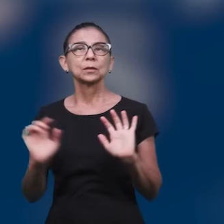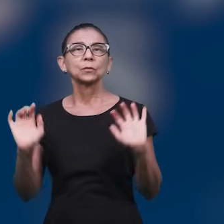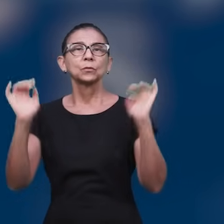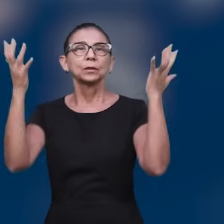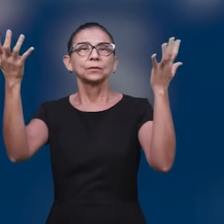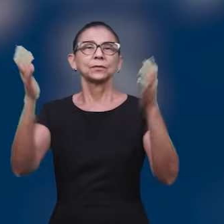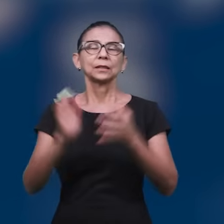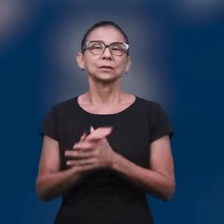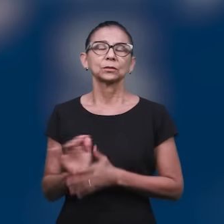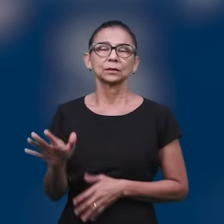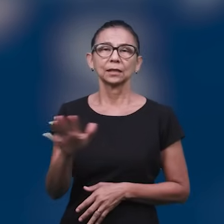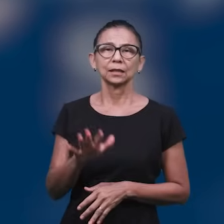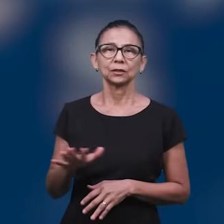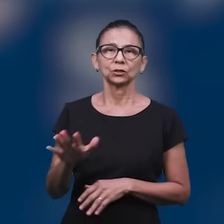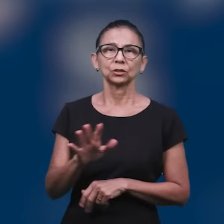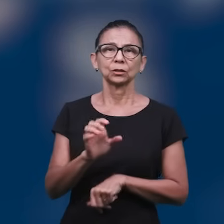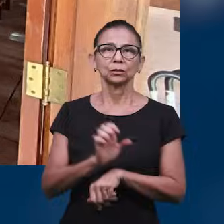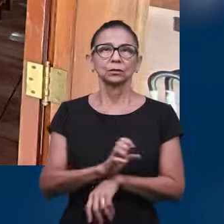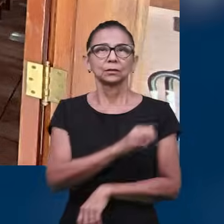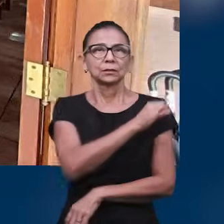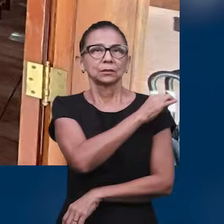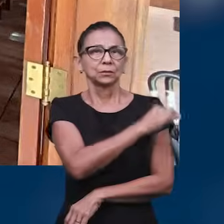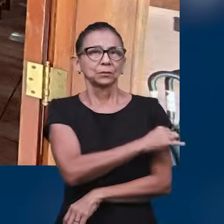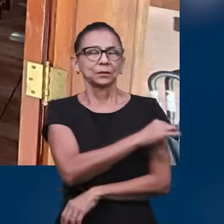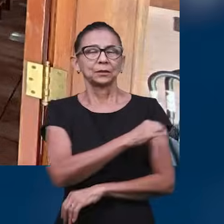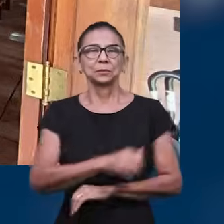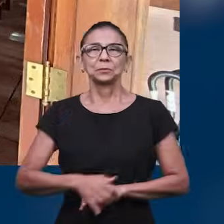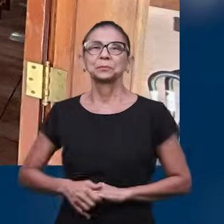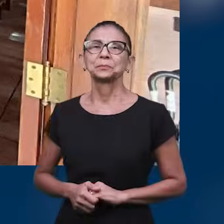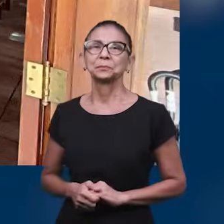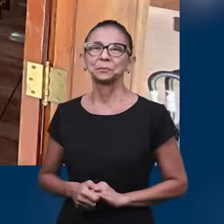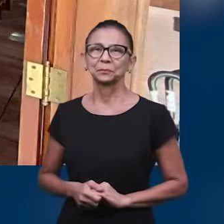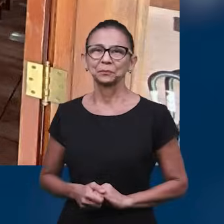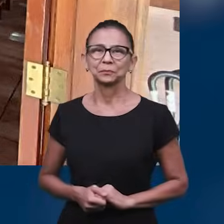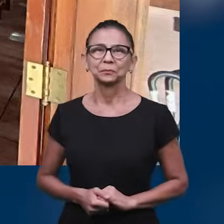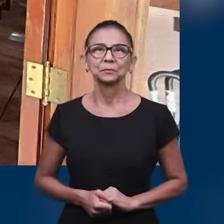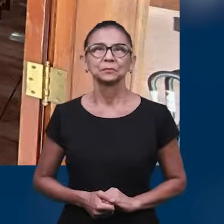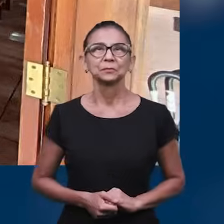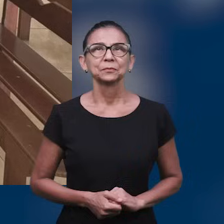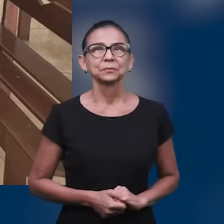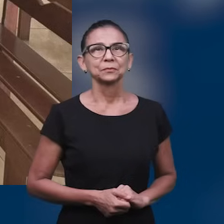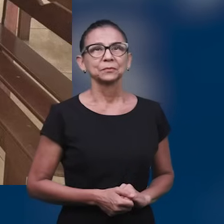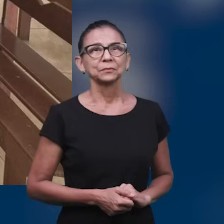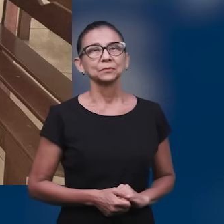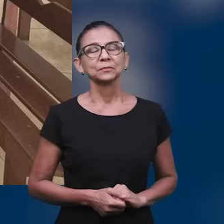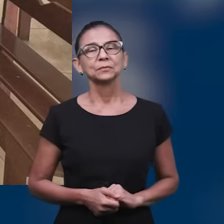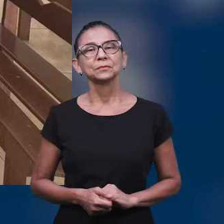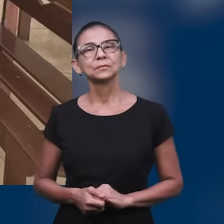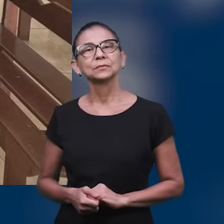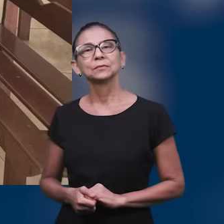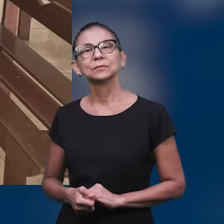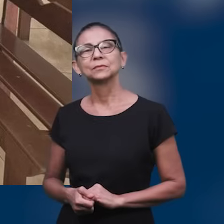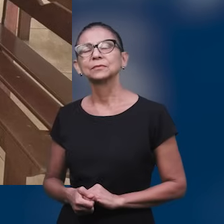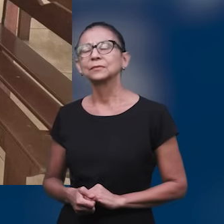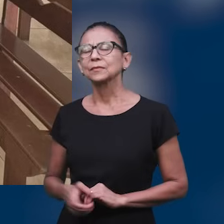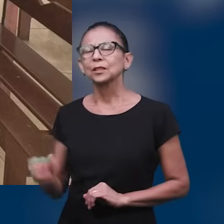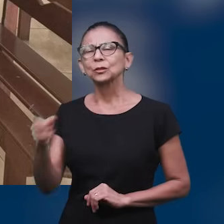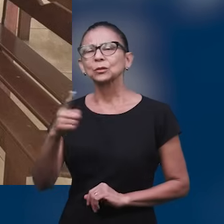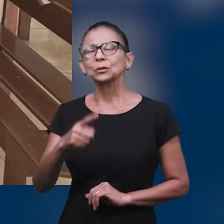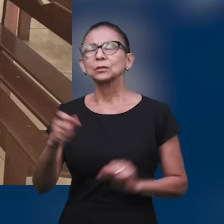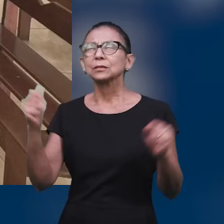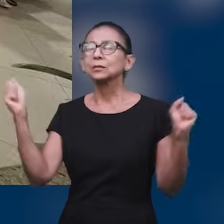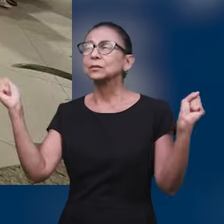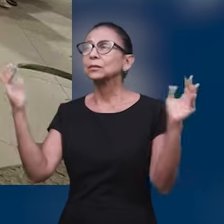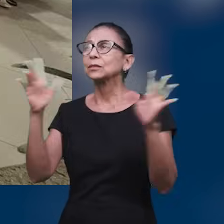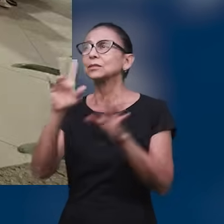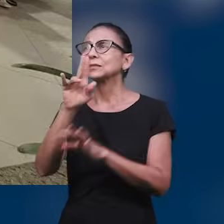Volta Redonda, que faz parte da região sul-fluminense 2 do estado do Rio de Janeiro. Jorge, estamos aqui com um sentimento de